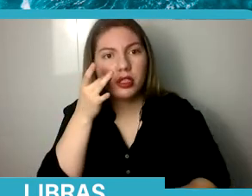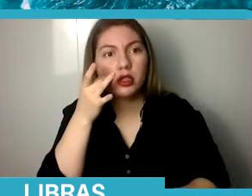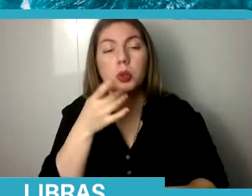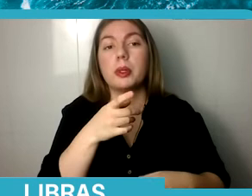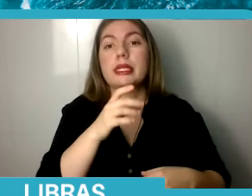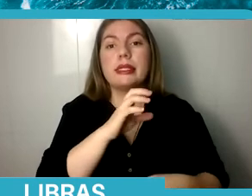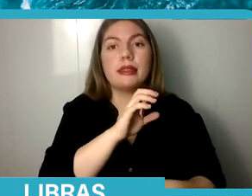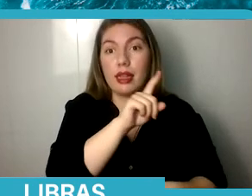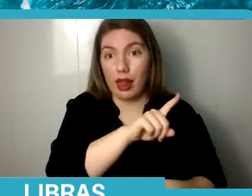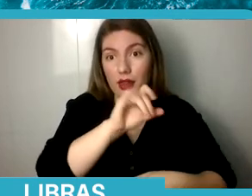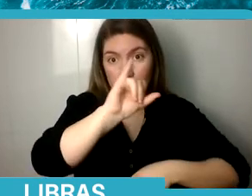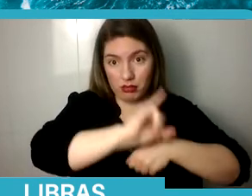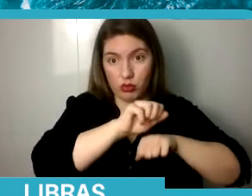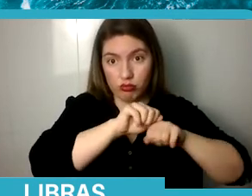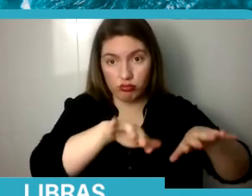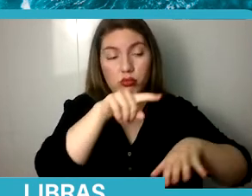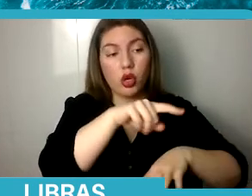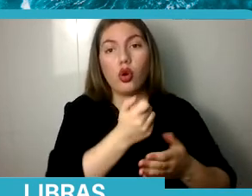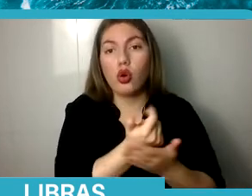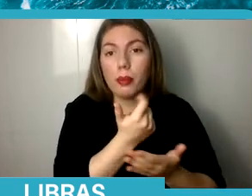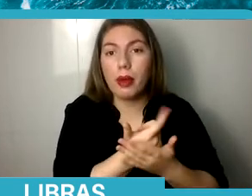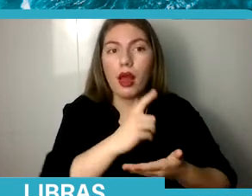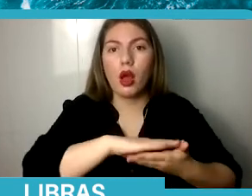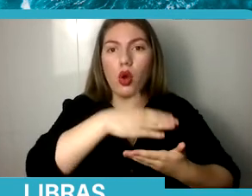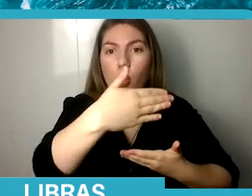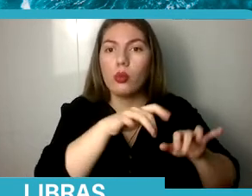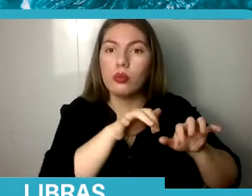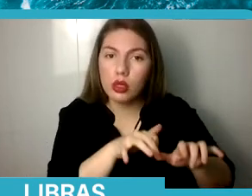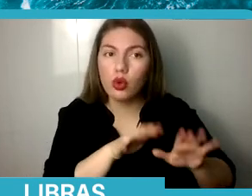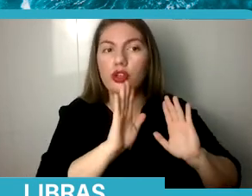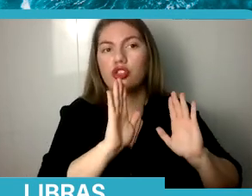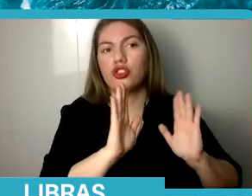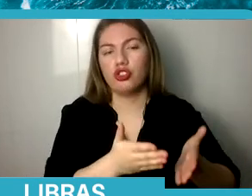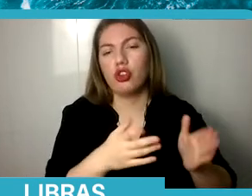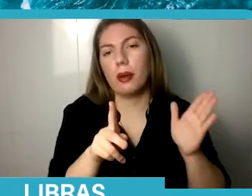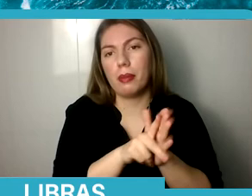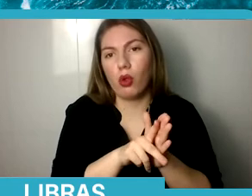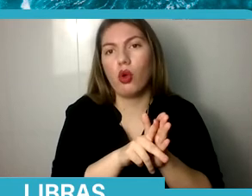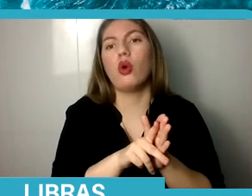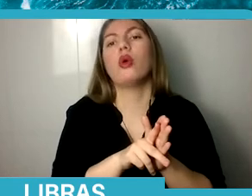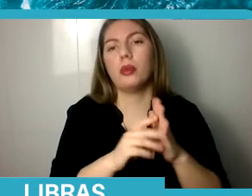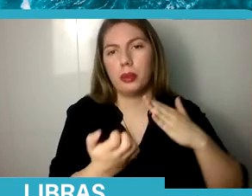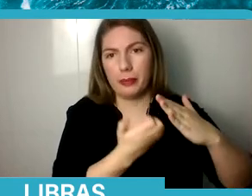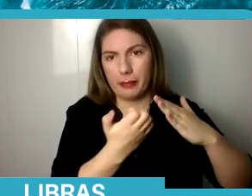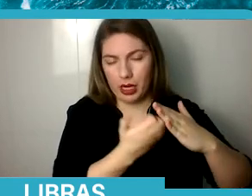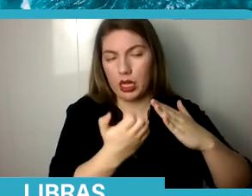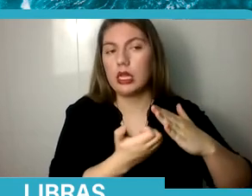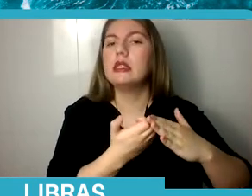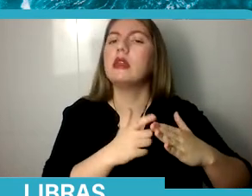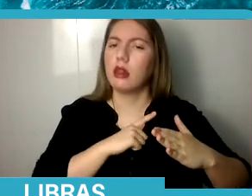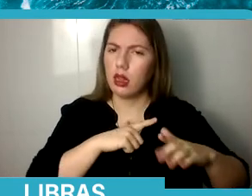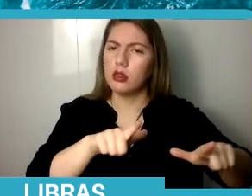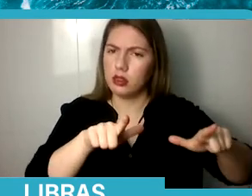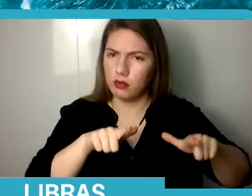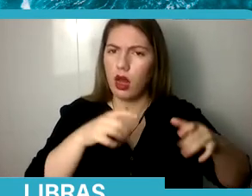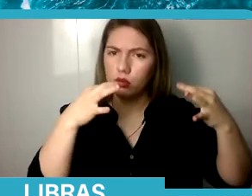compra os computadores são de da retificadora urbana por exemplo que é uma empresa ABC certificada também